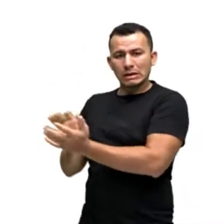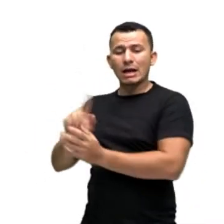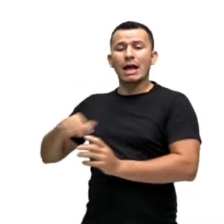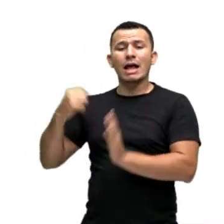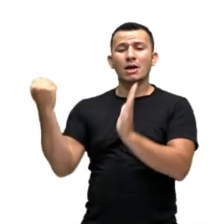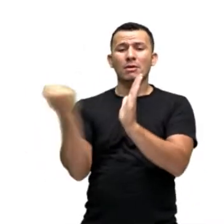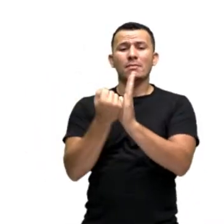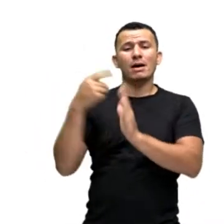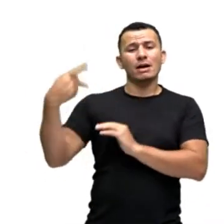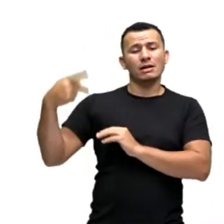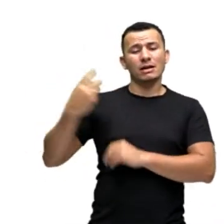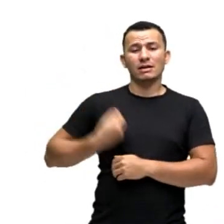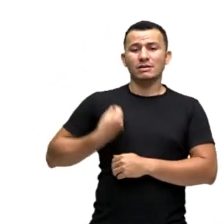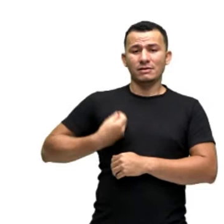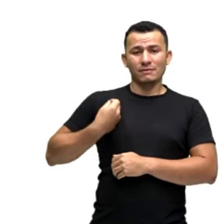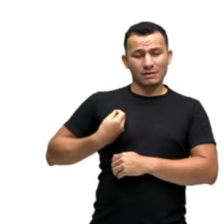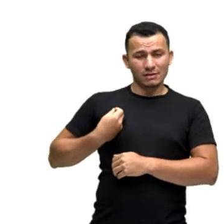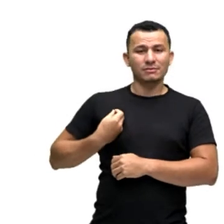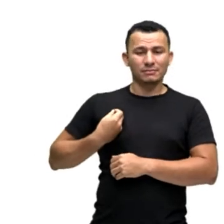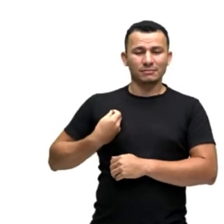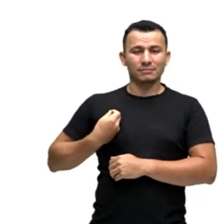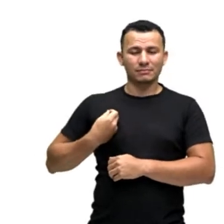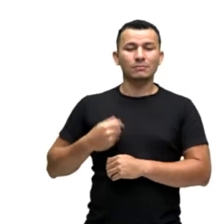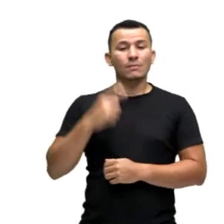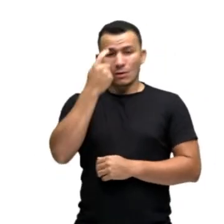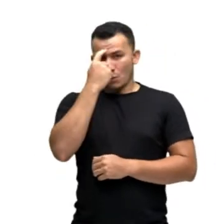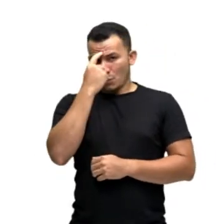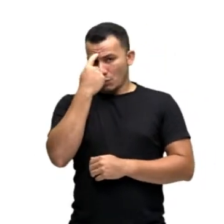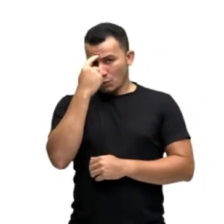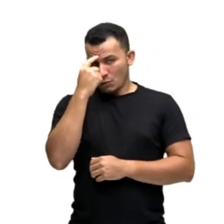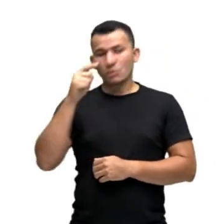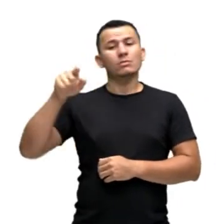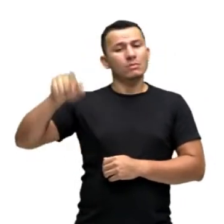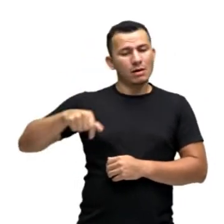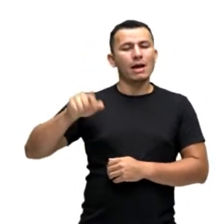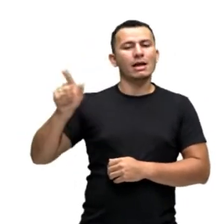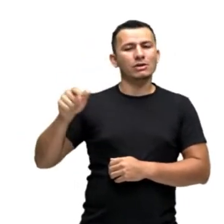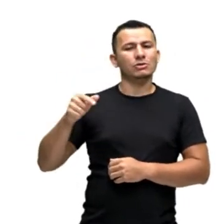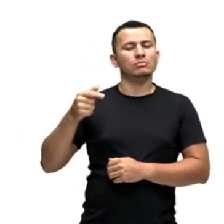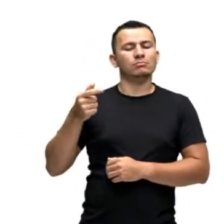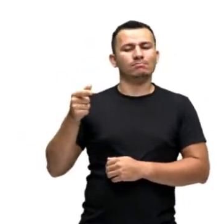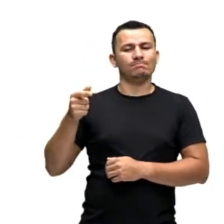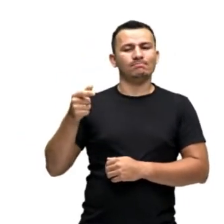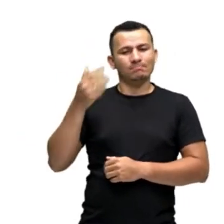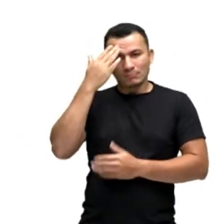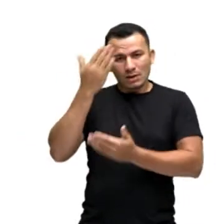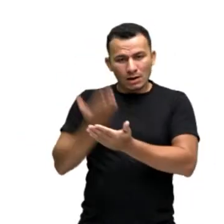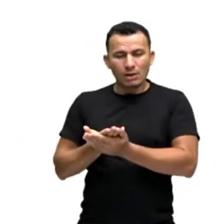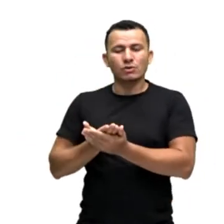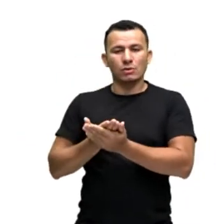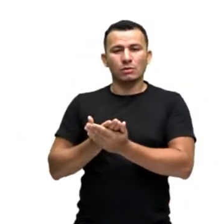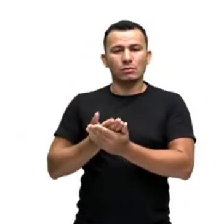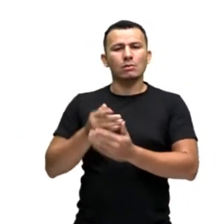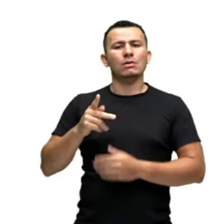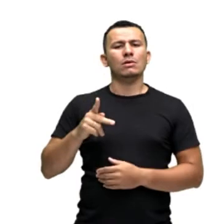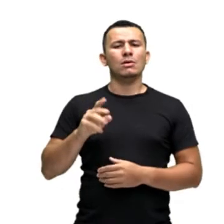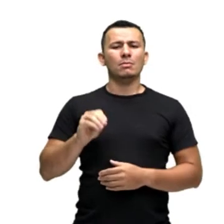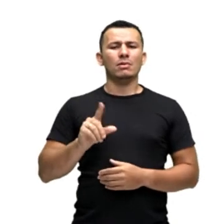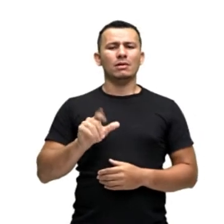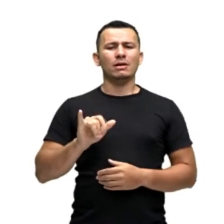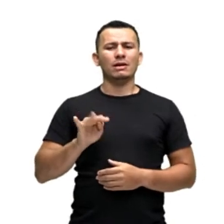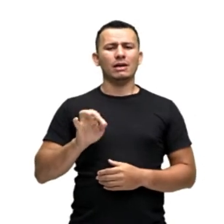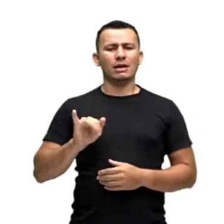vital de vida né é o hinduísmo trabalha essa dimensão dessa do politeísmo e